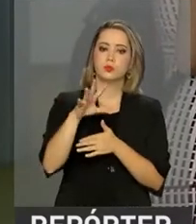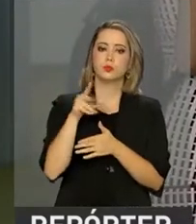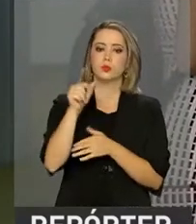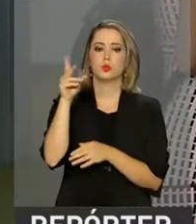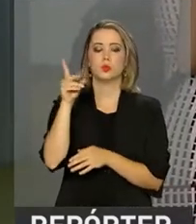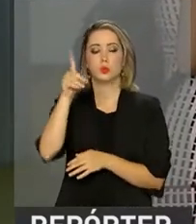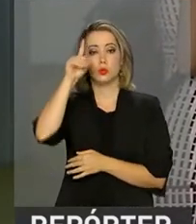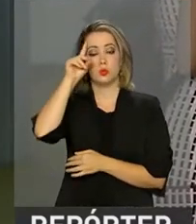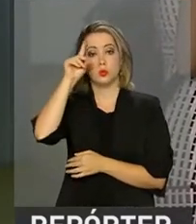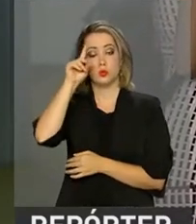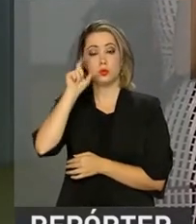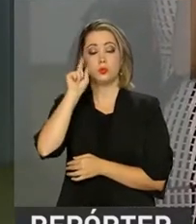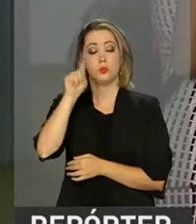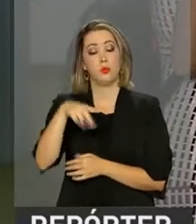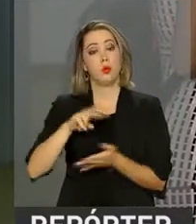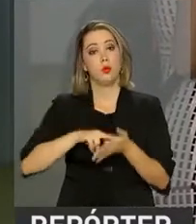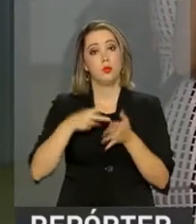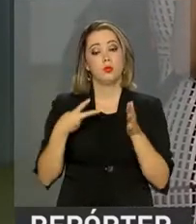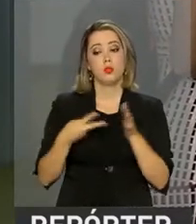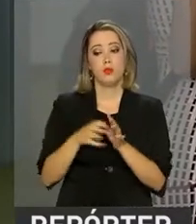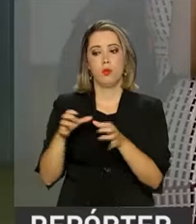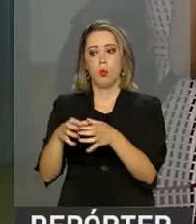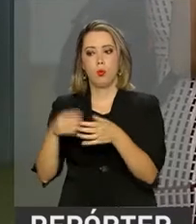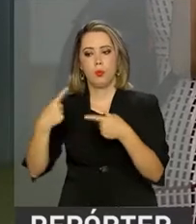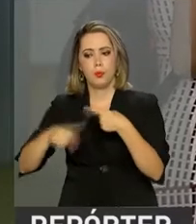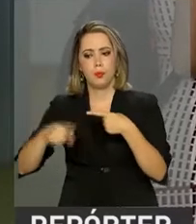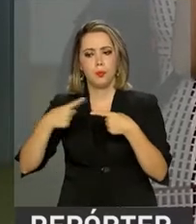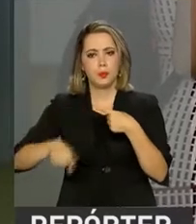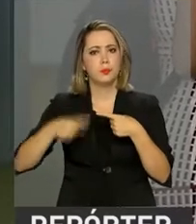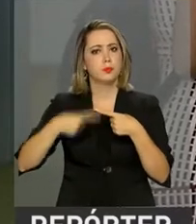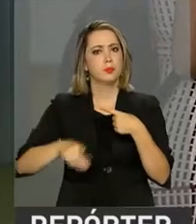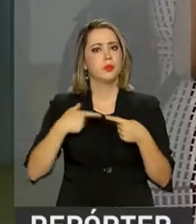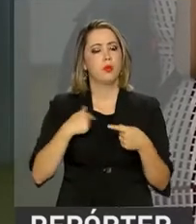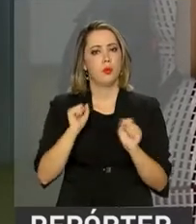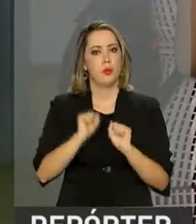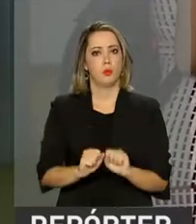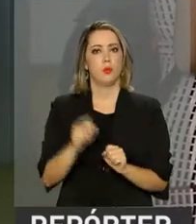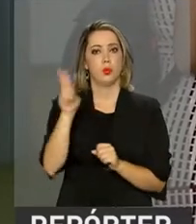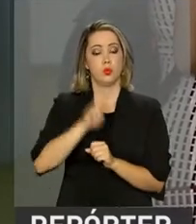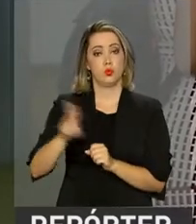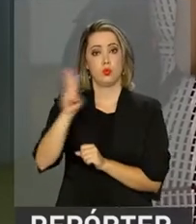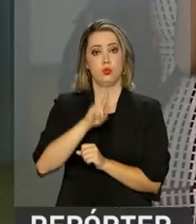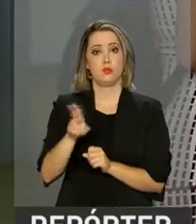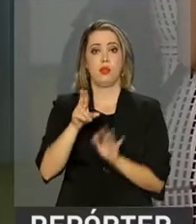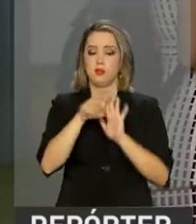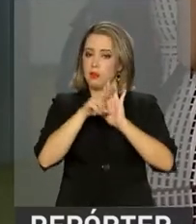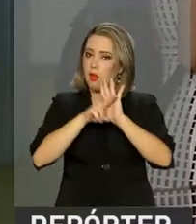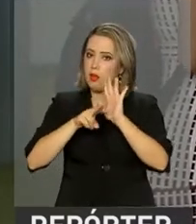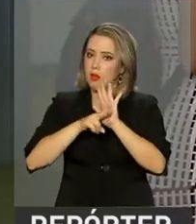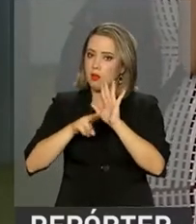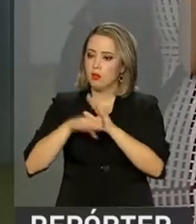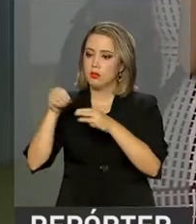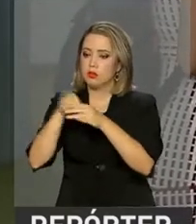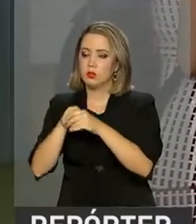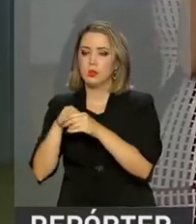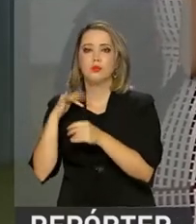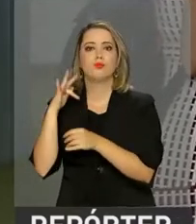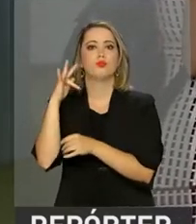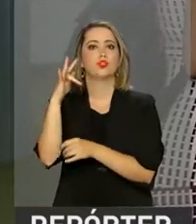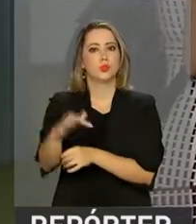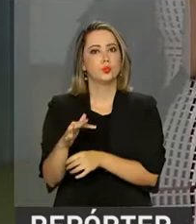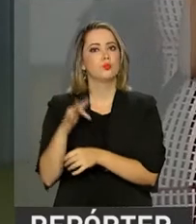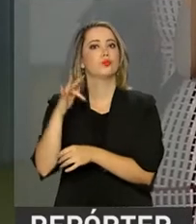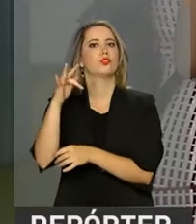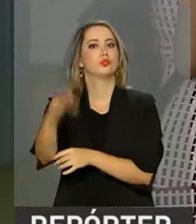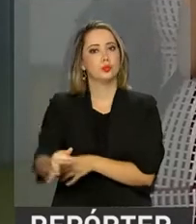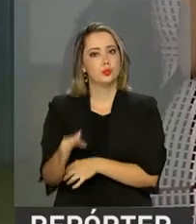todo o dia. Ou seja, a oposição vai se utilizar dos instrumentos regimentais para tentar postergar a